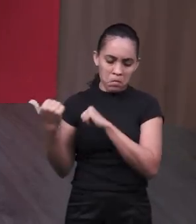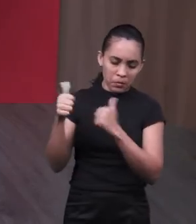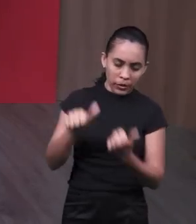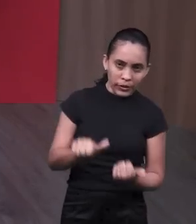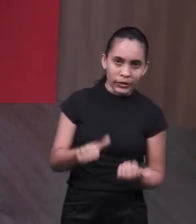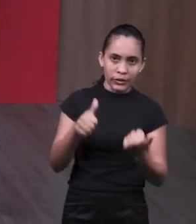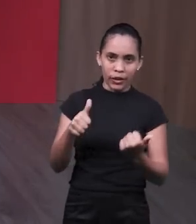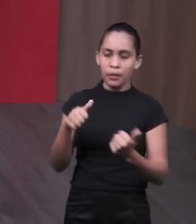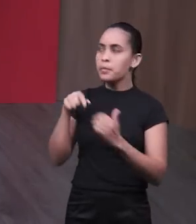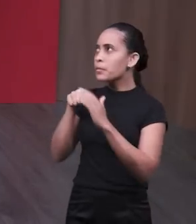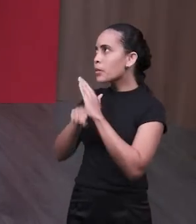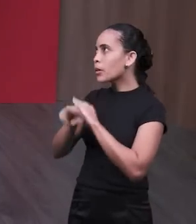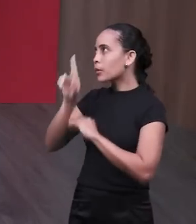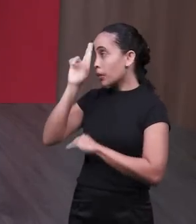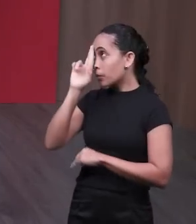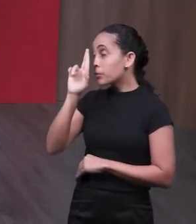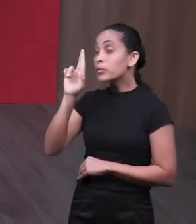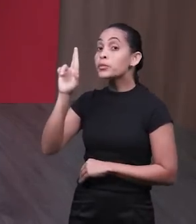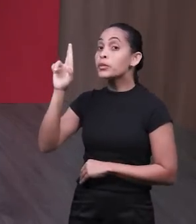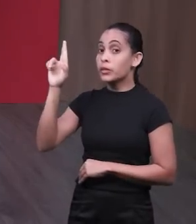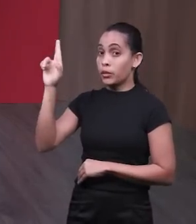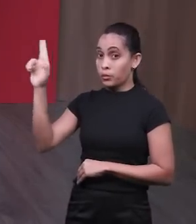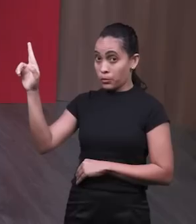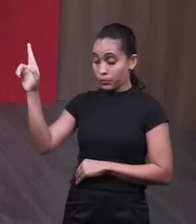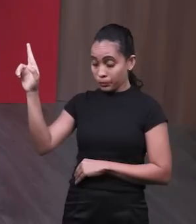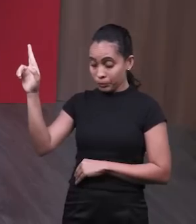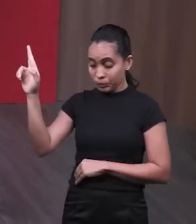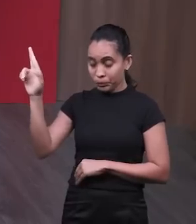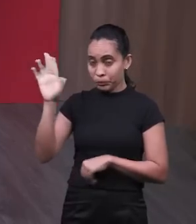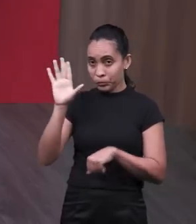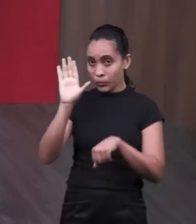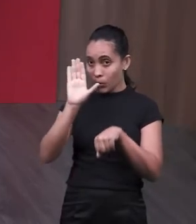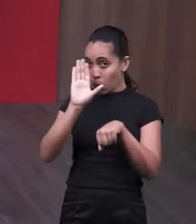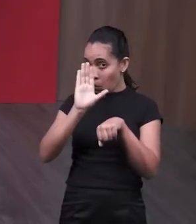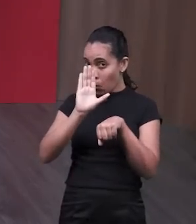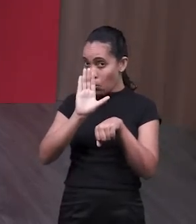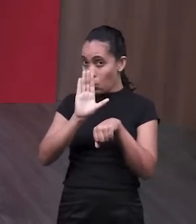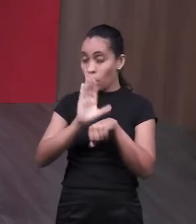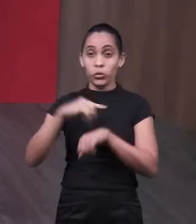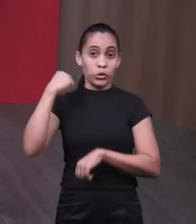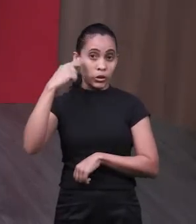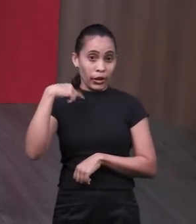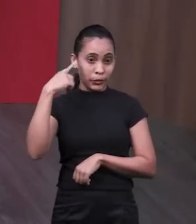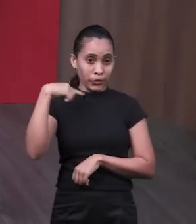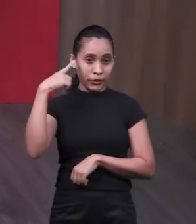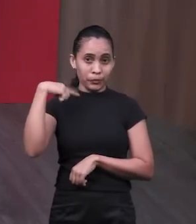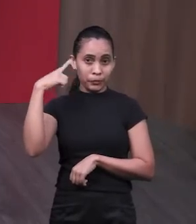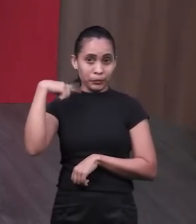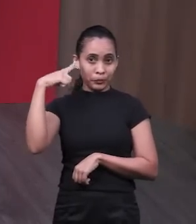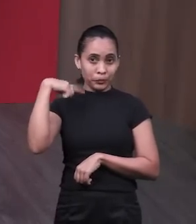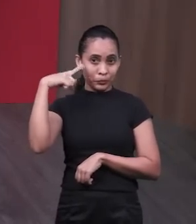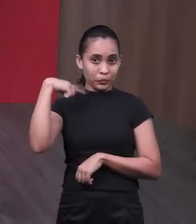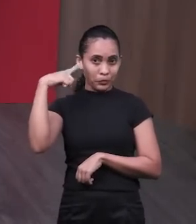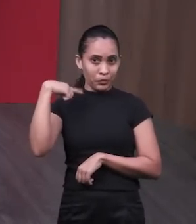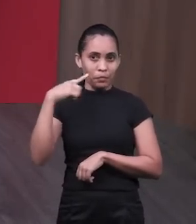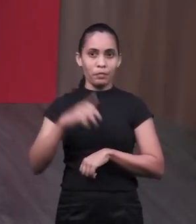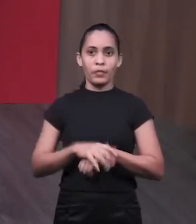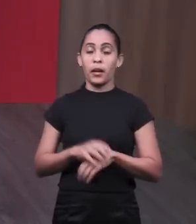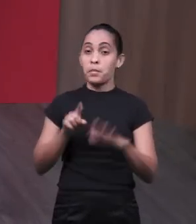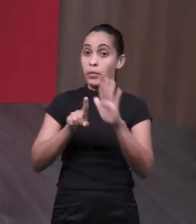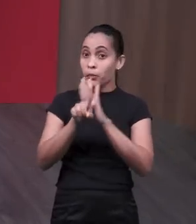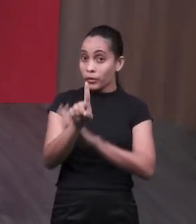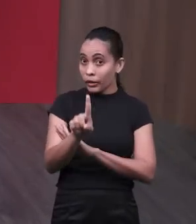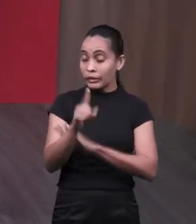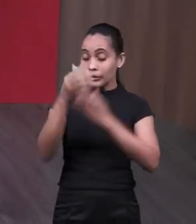batizei, consultei o Senhor, confirmando o curso, que era o curso de Direito. Logo no final do ano fiz o vestibular,